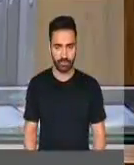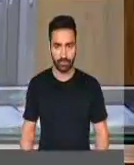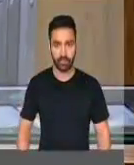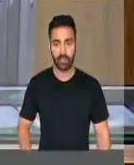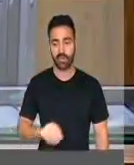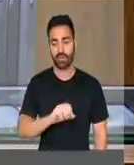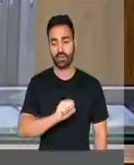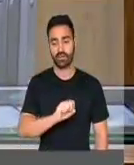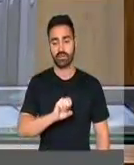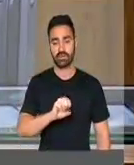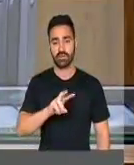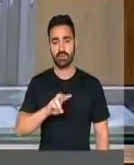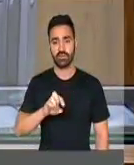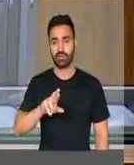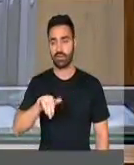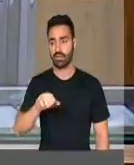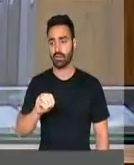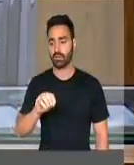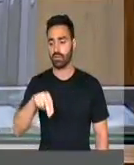Nuninho.